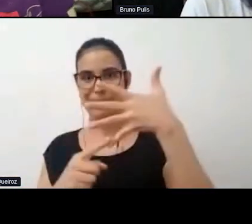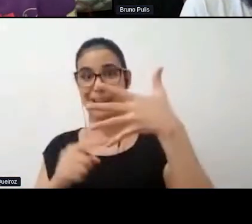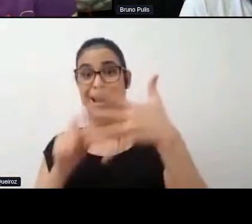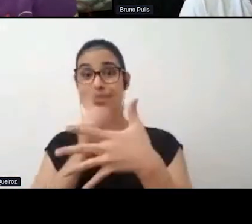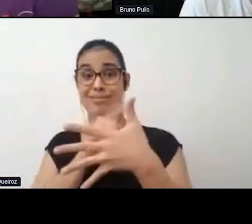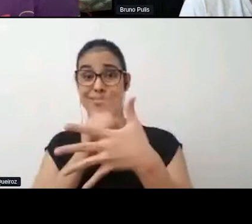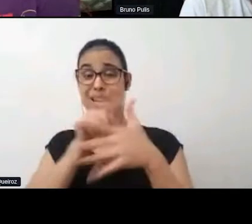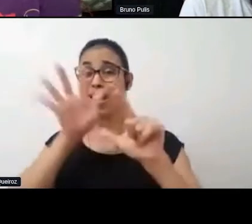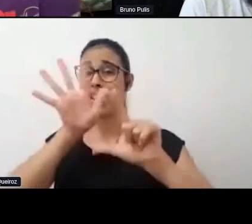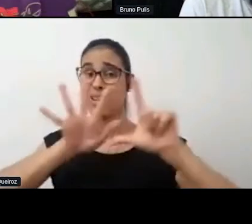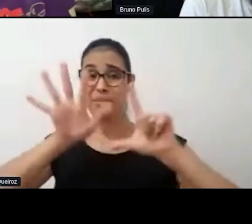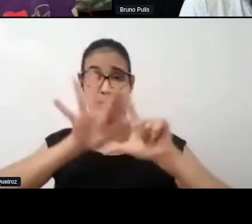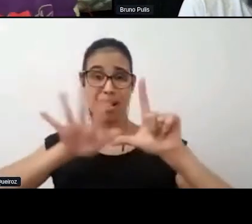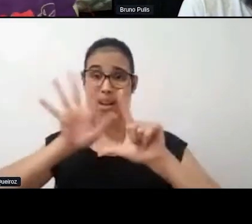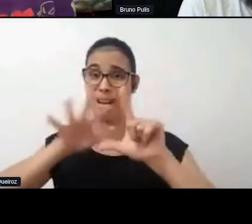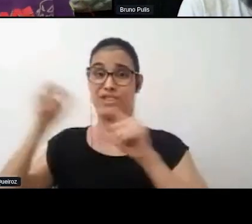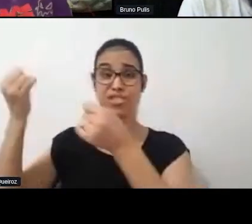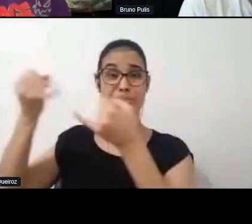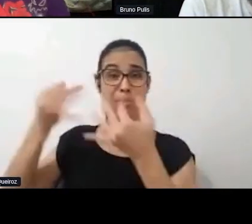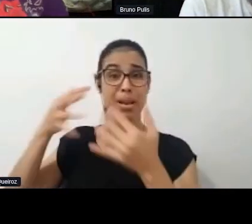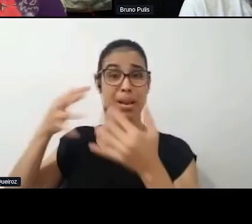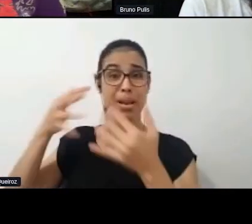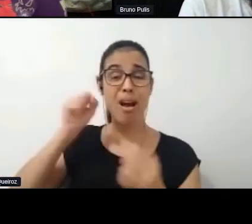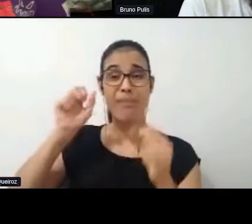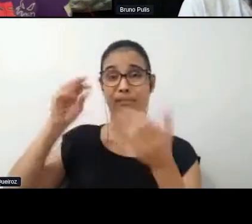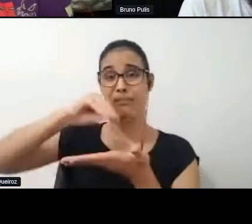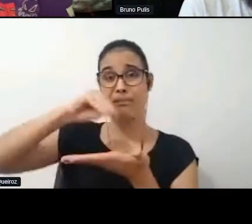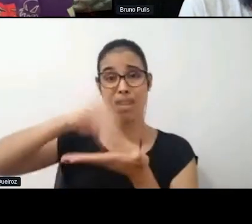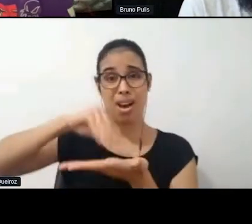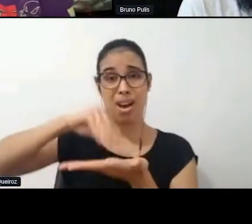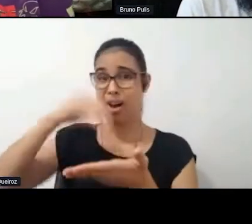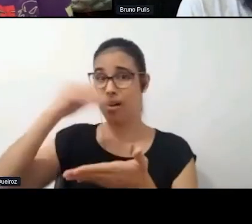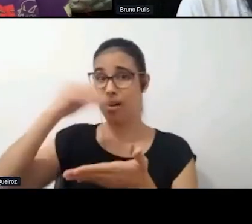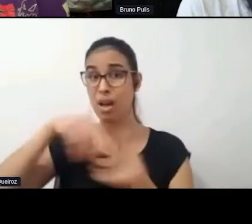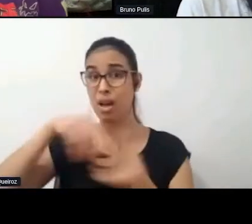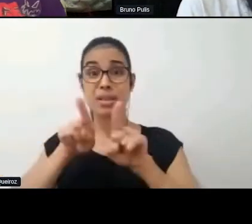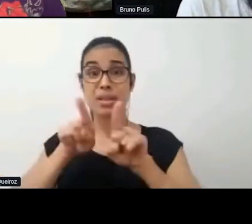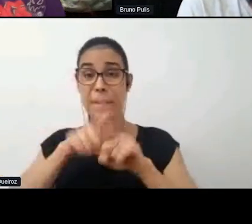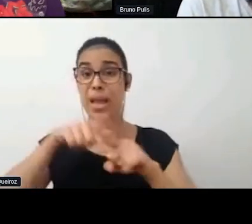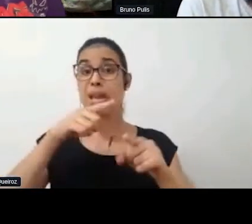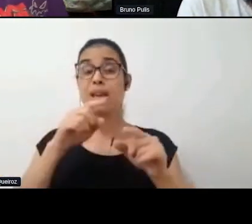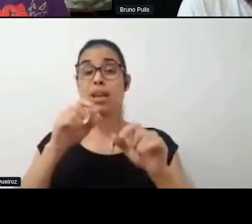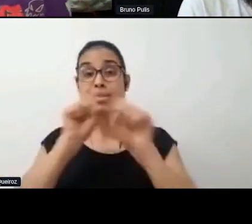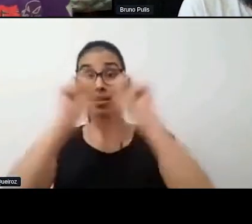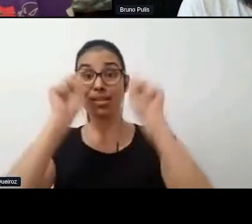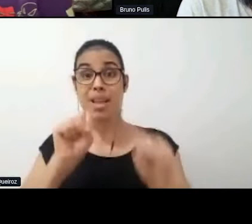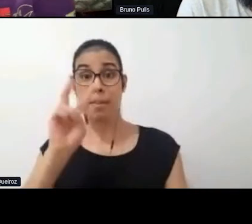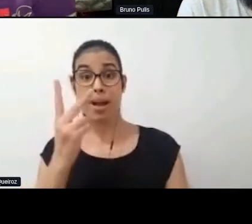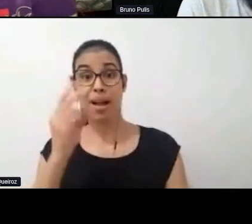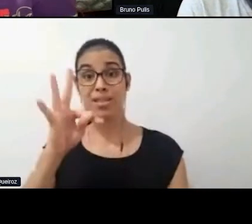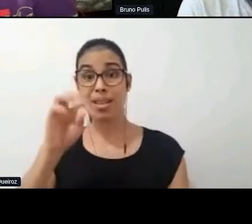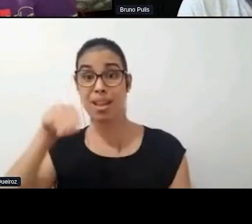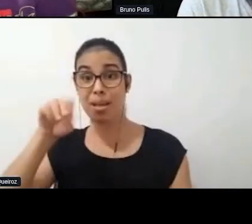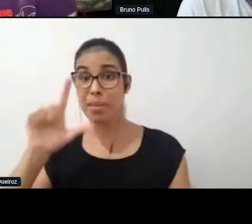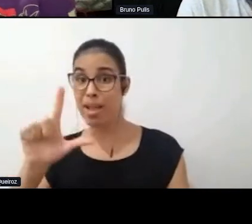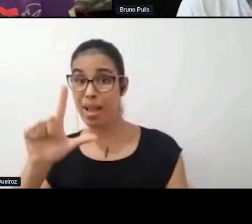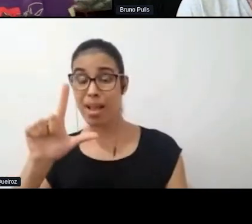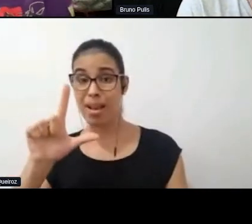imagem, documento HTML que não tenha a linguagem definida ou a linguagem definida